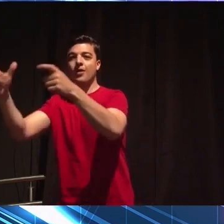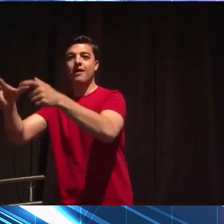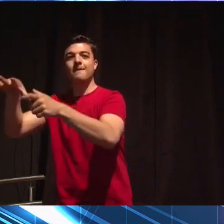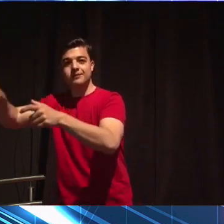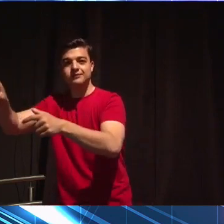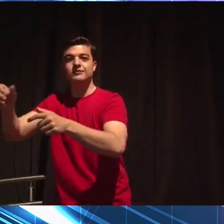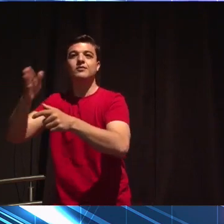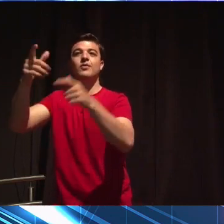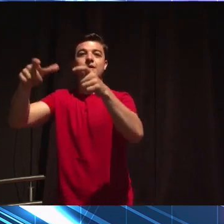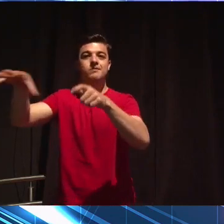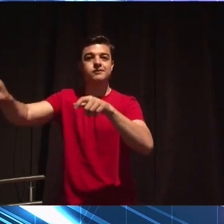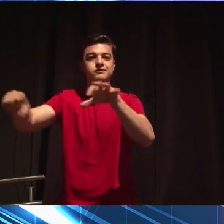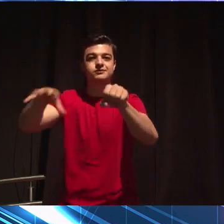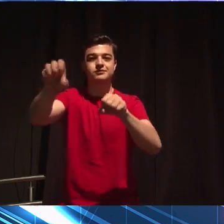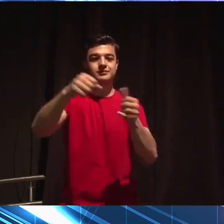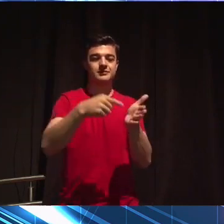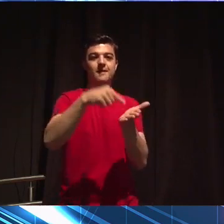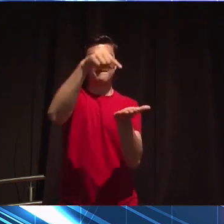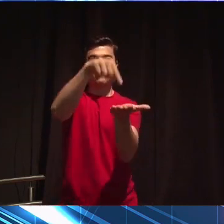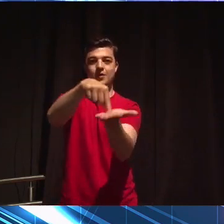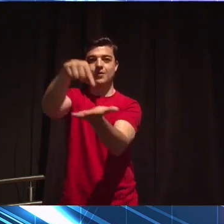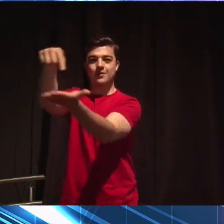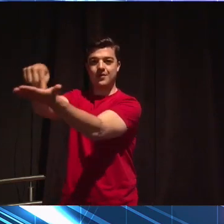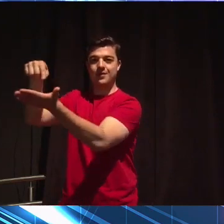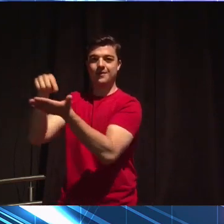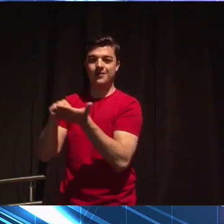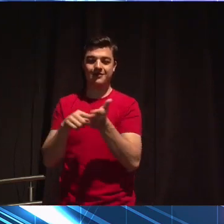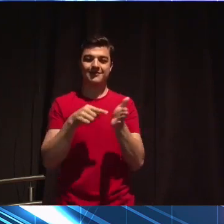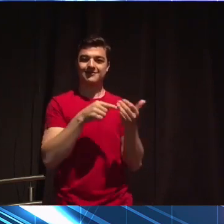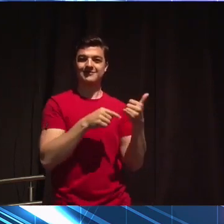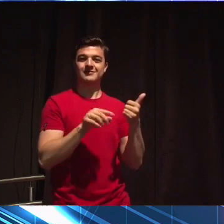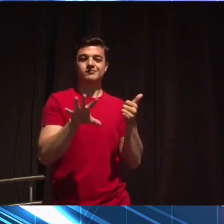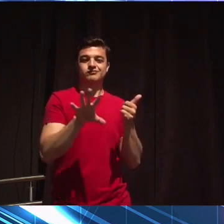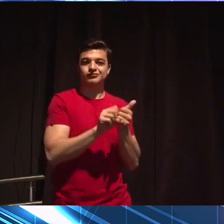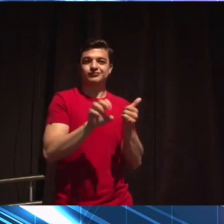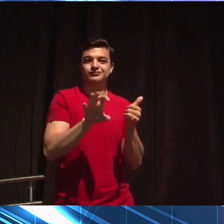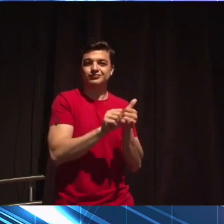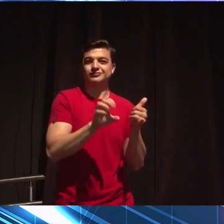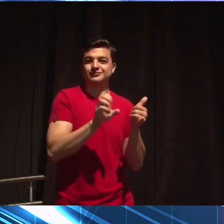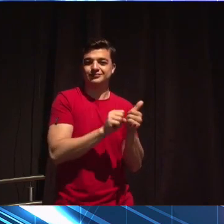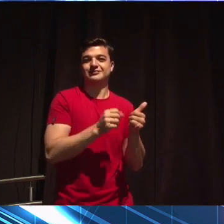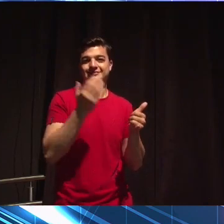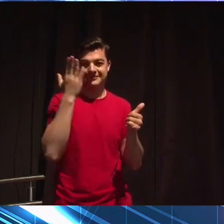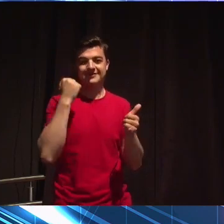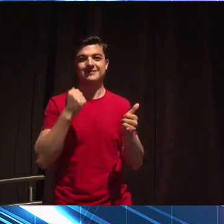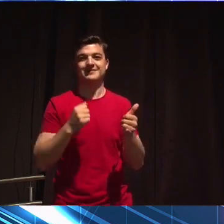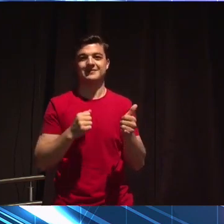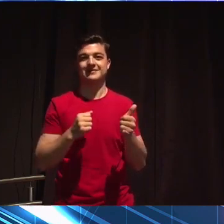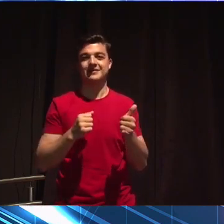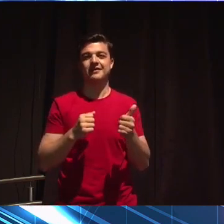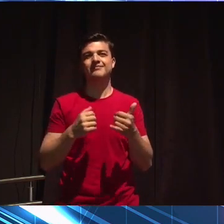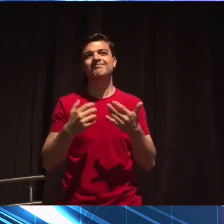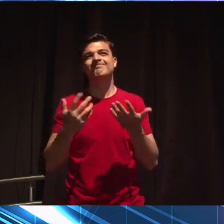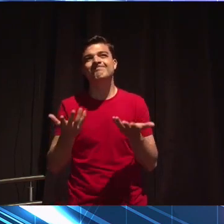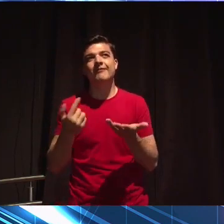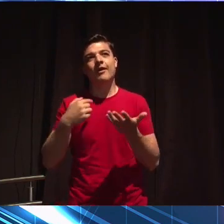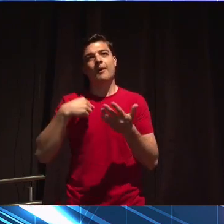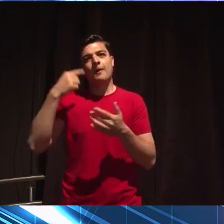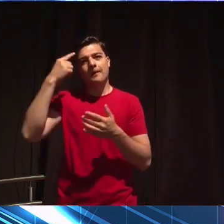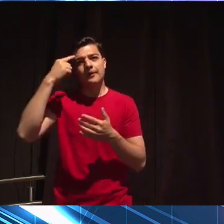perspectiva de que o celular, que o Facebook sabe quem você é melhor do que a sua mãe, melhor que o seu pai, melhor que a sua... Não, acho que não, acho que tem